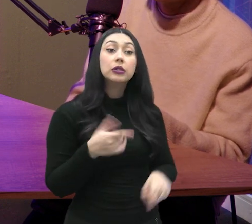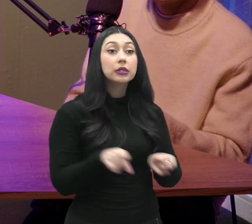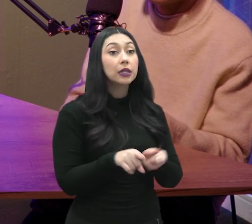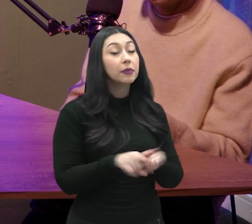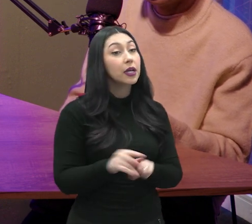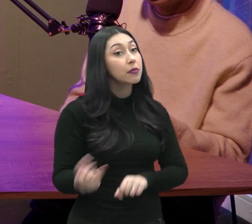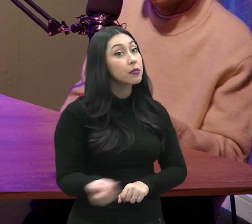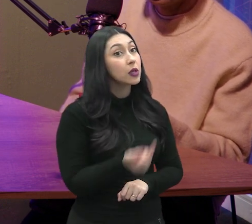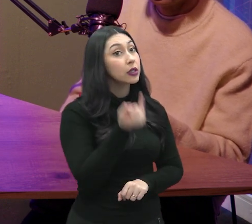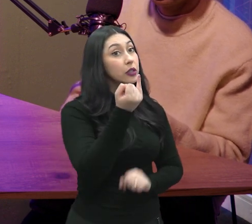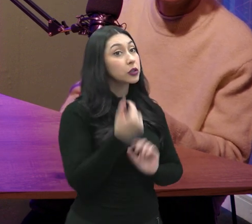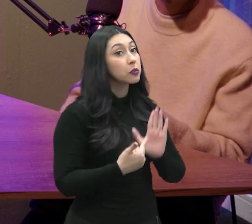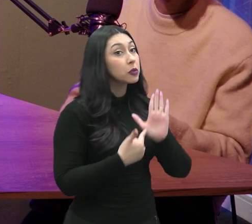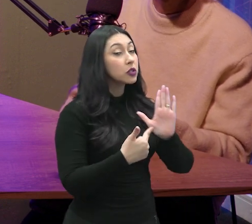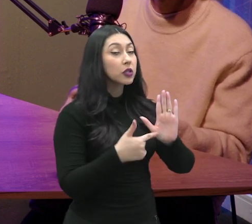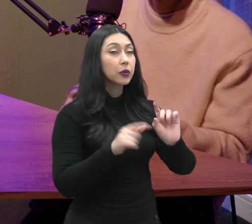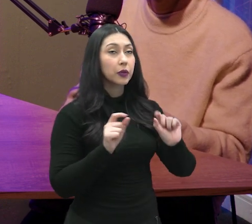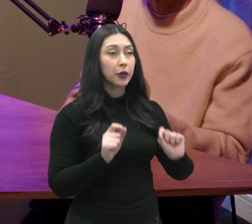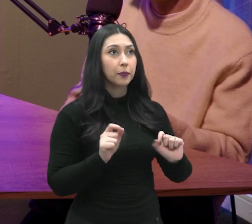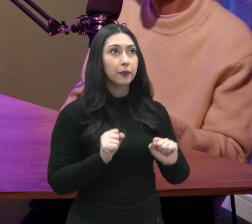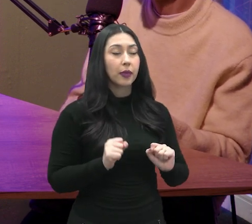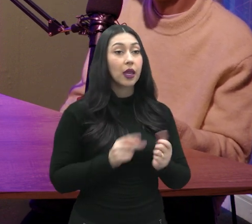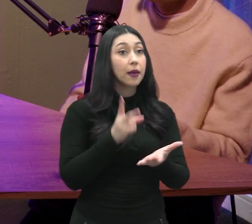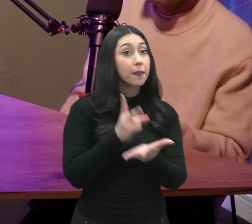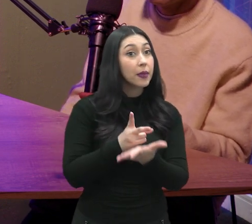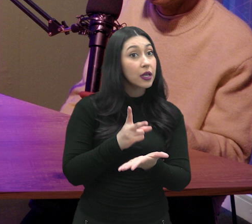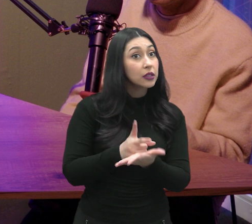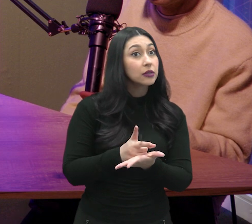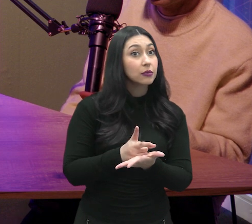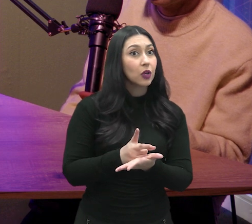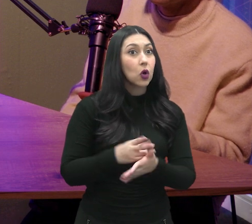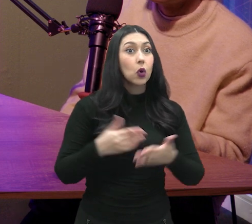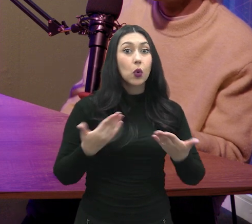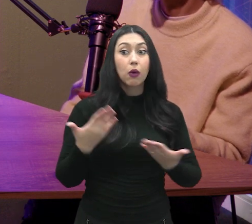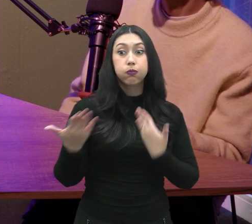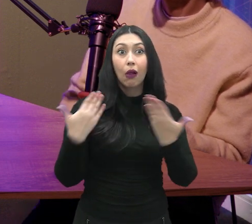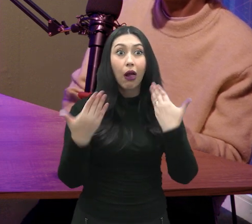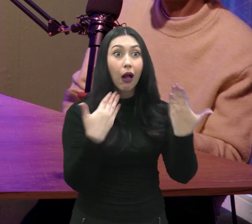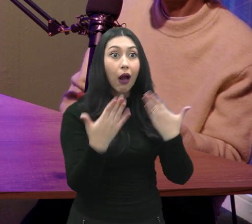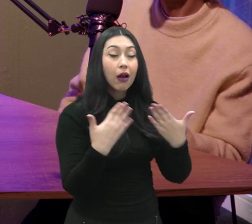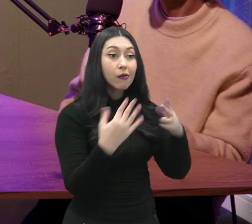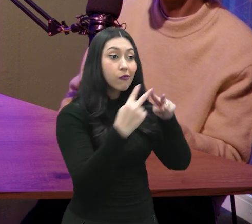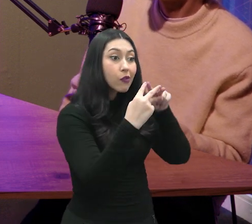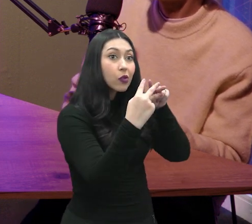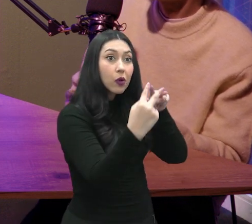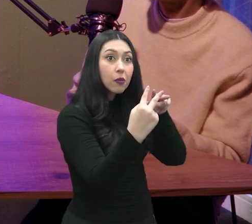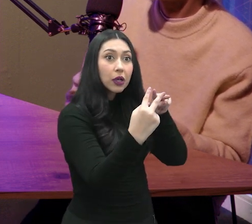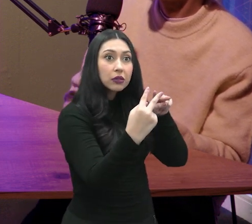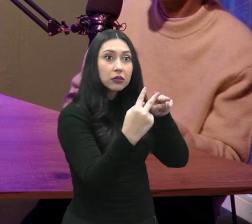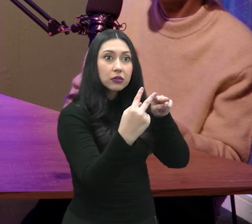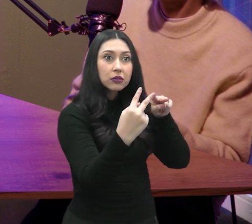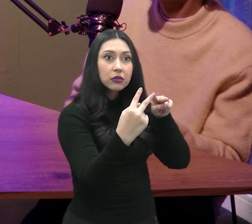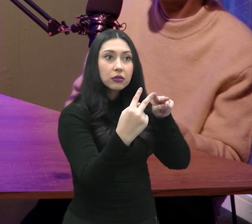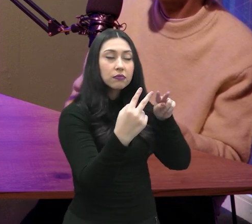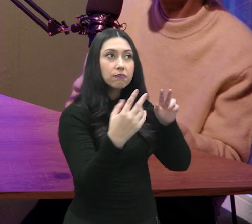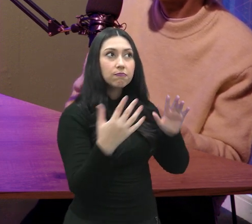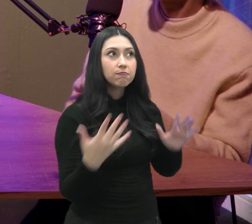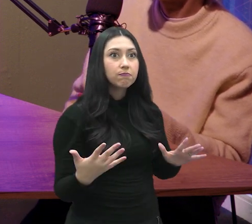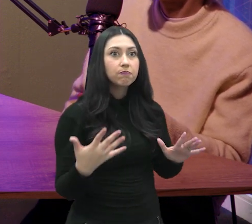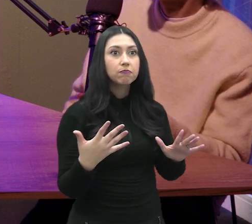bom. E é legal falar que, por exemplo, mesmo quando as pessoas têm muita interação